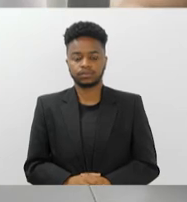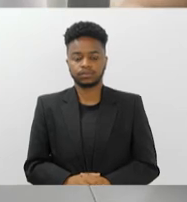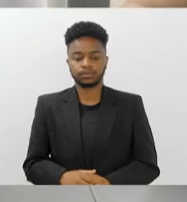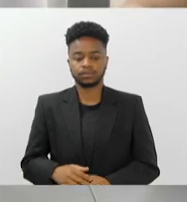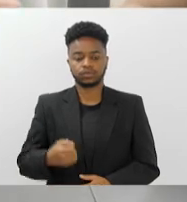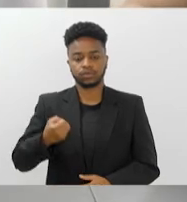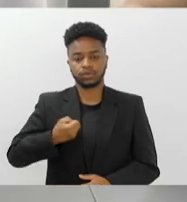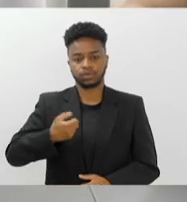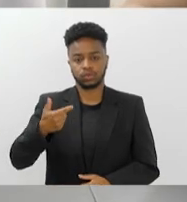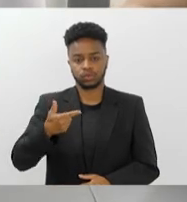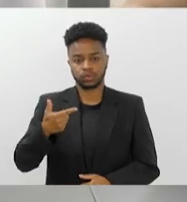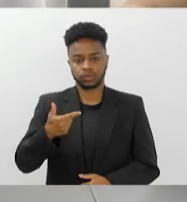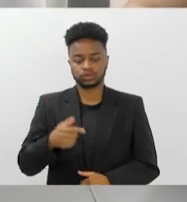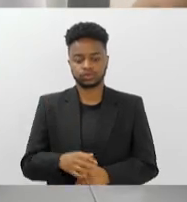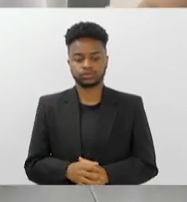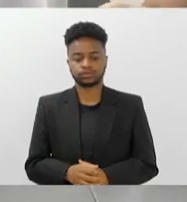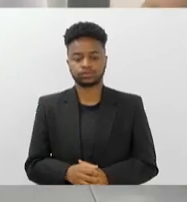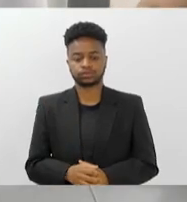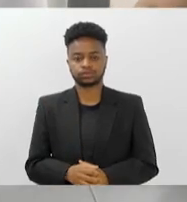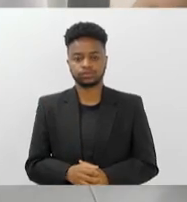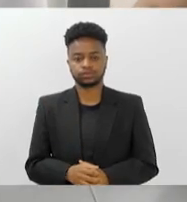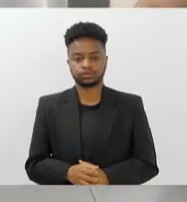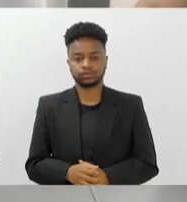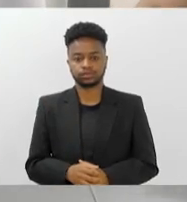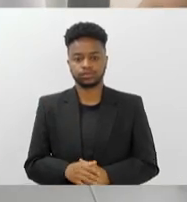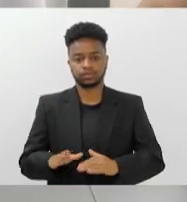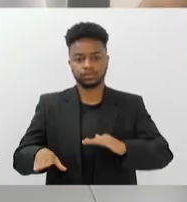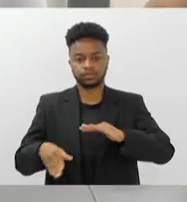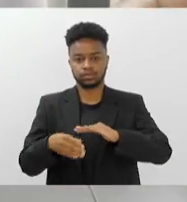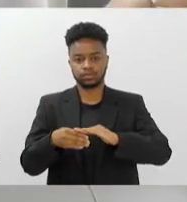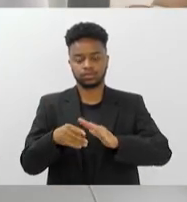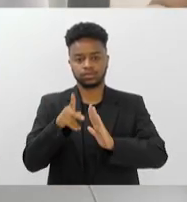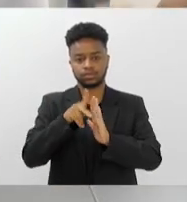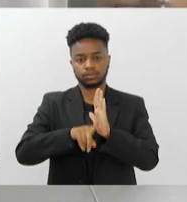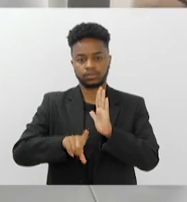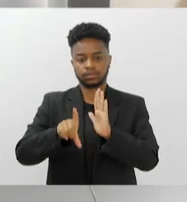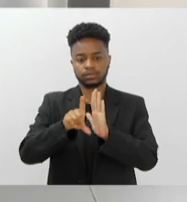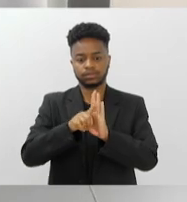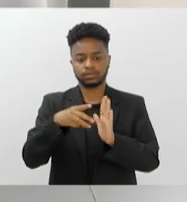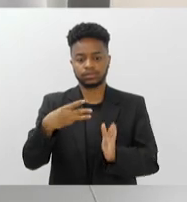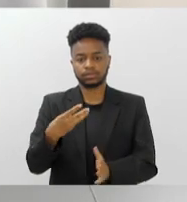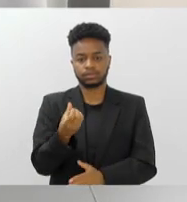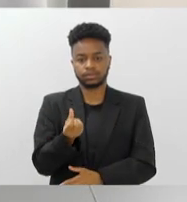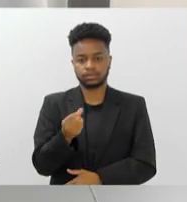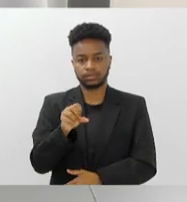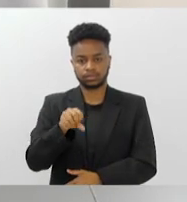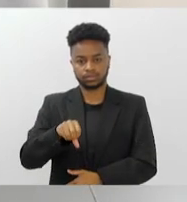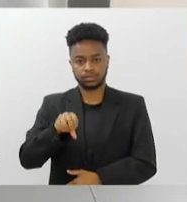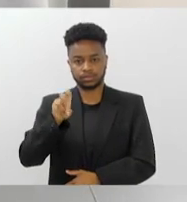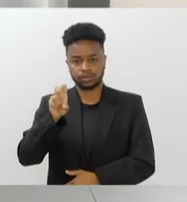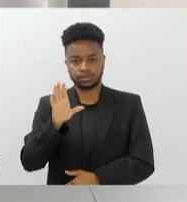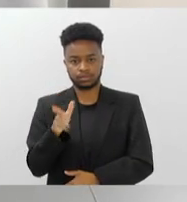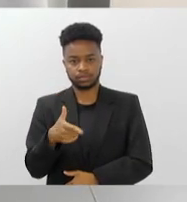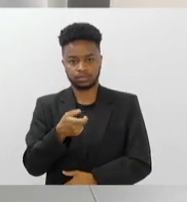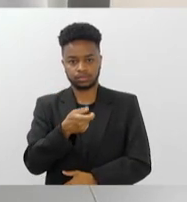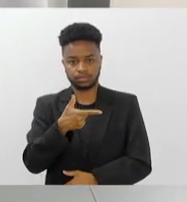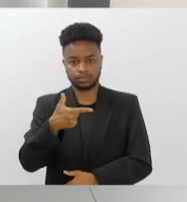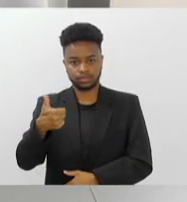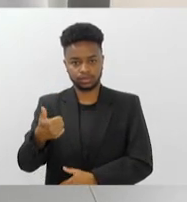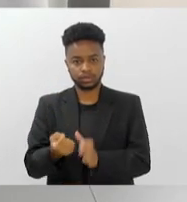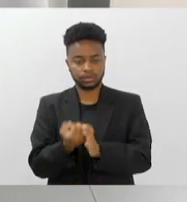Número 2 da pauta. Emendas de plenário ao PL 3695 de 21 do deputado